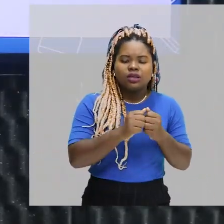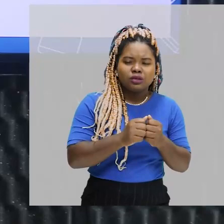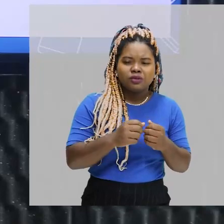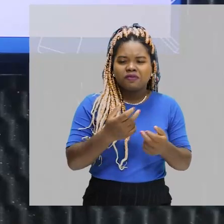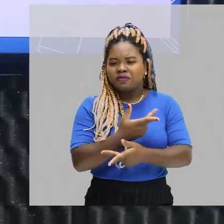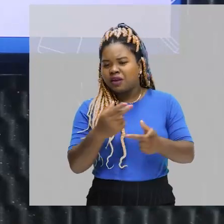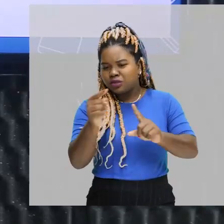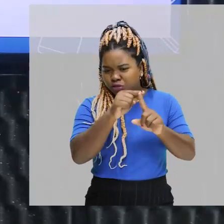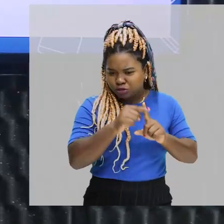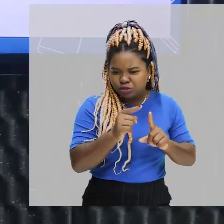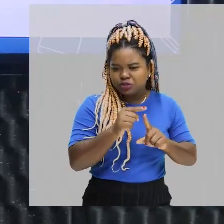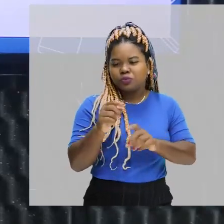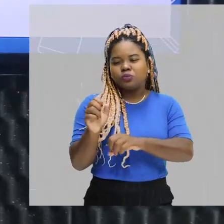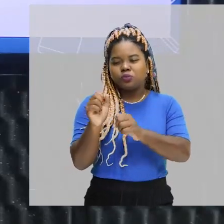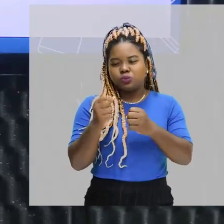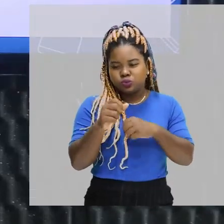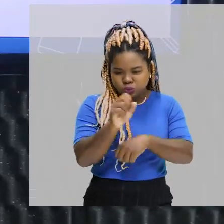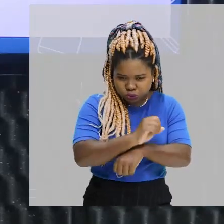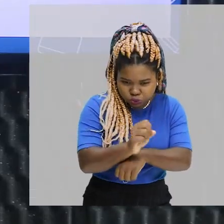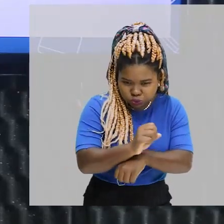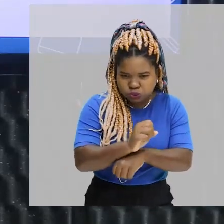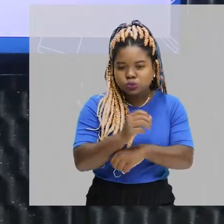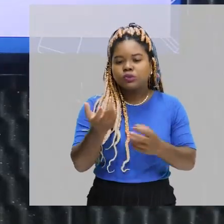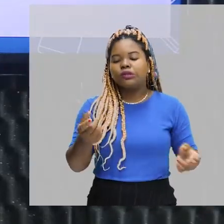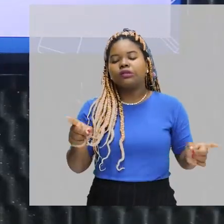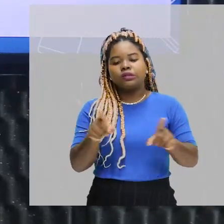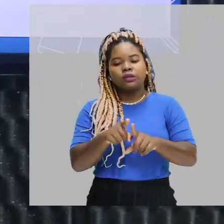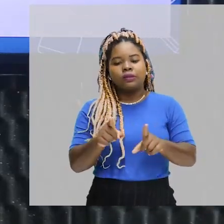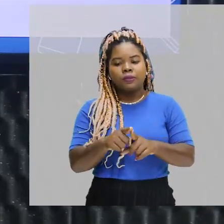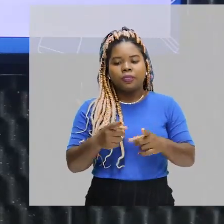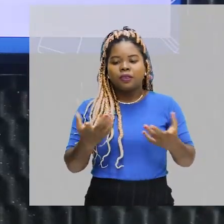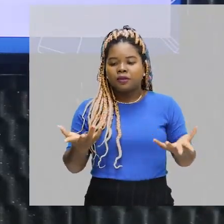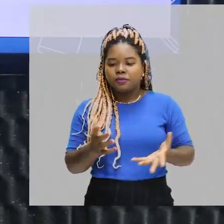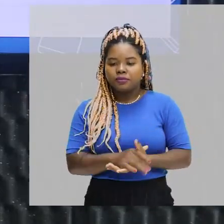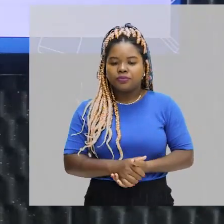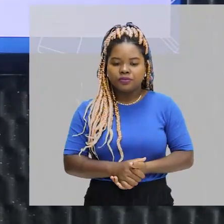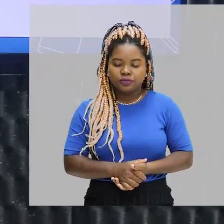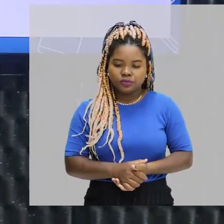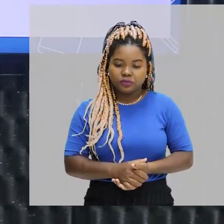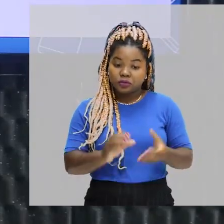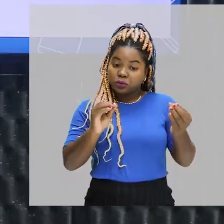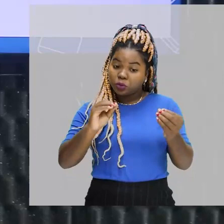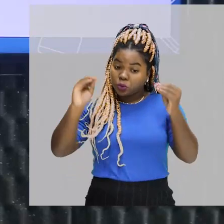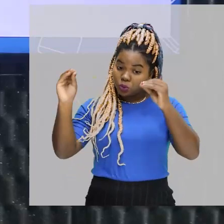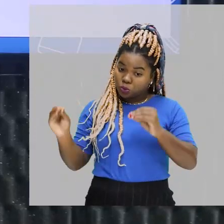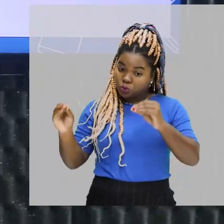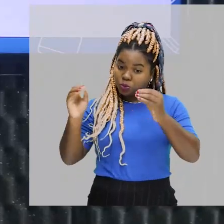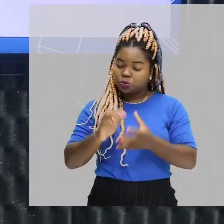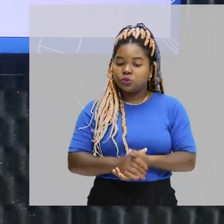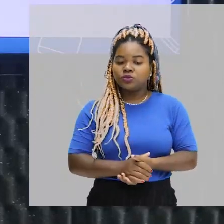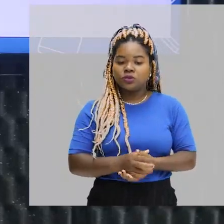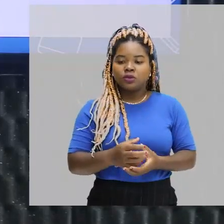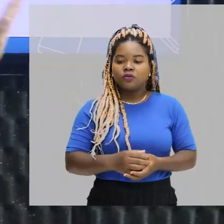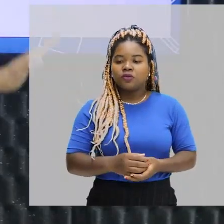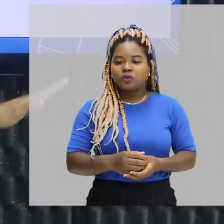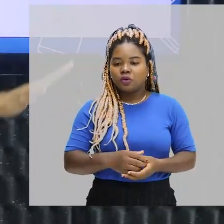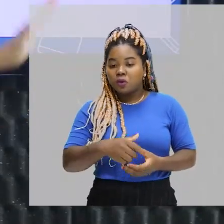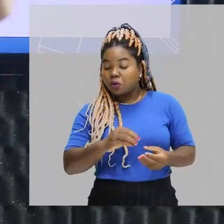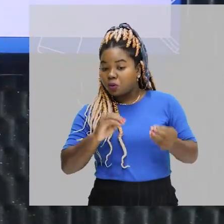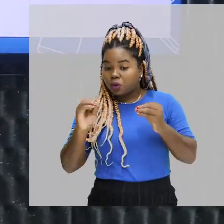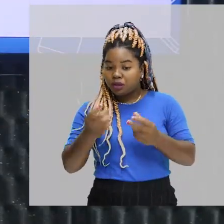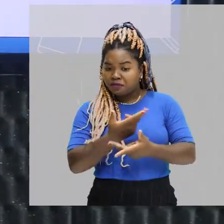carro-pipa, aqueles carros que carregam combustível, tanque de guerra. Eu posso aqui enumerar vários